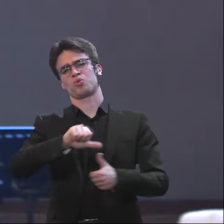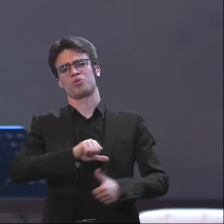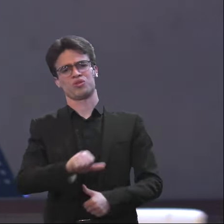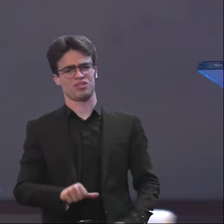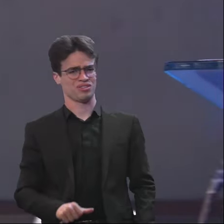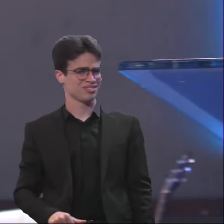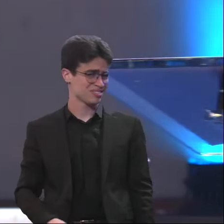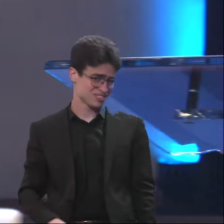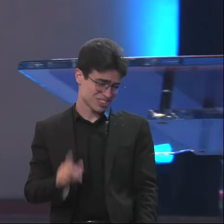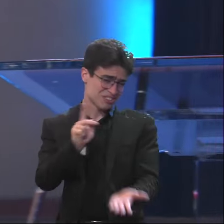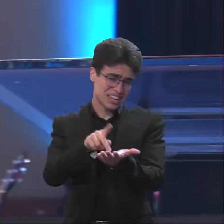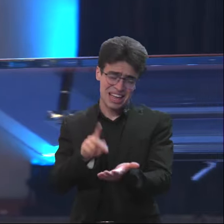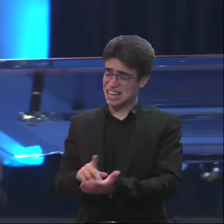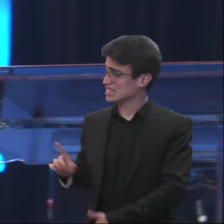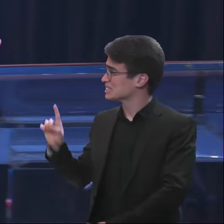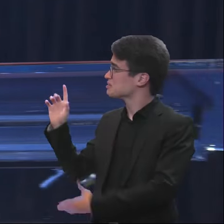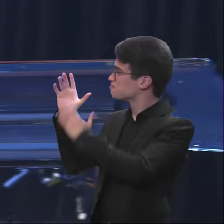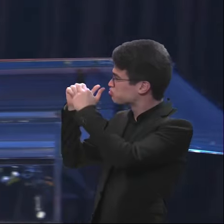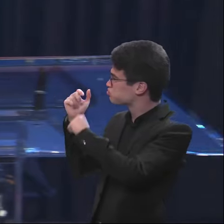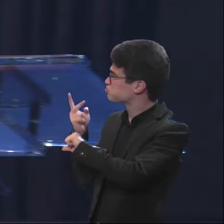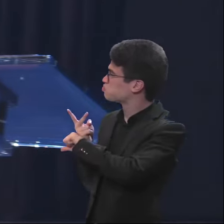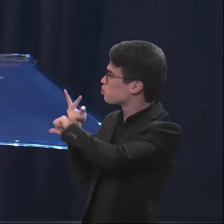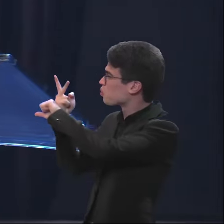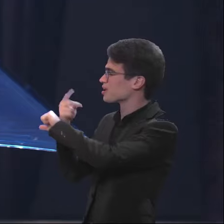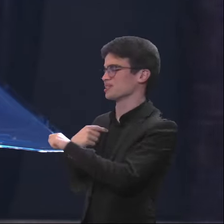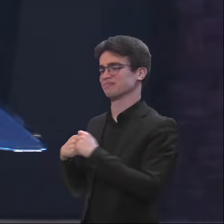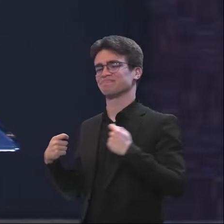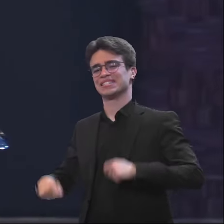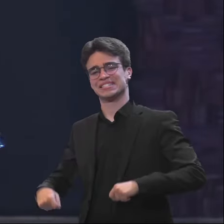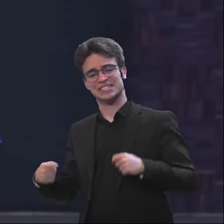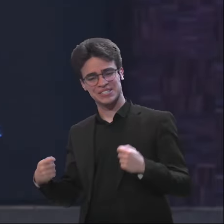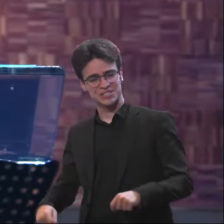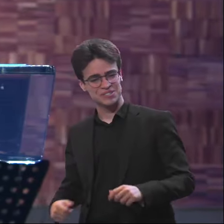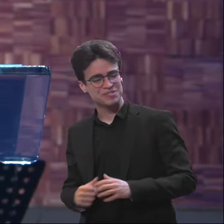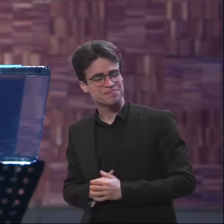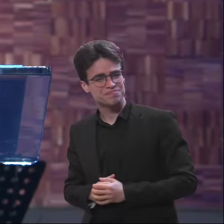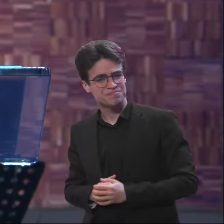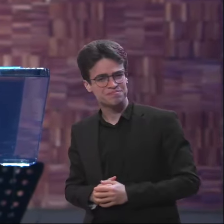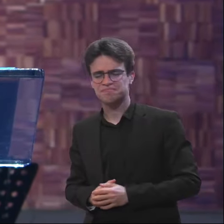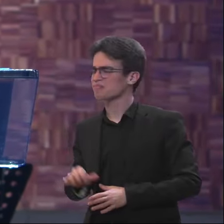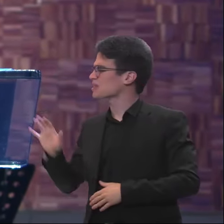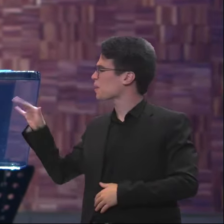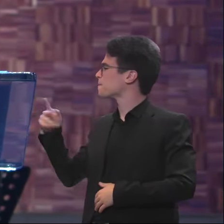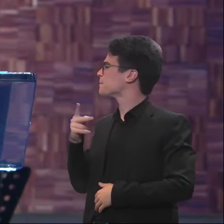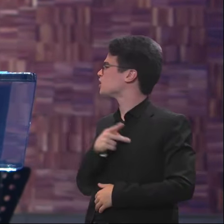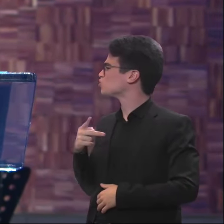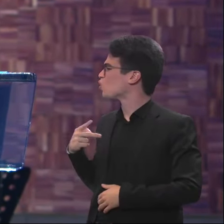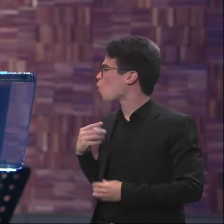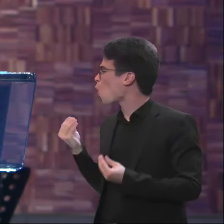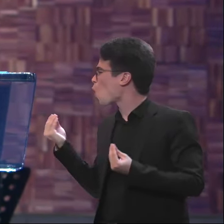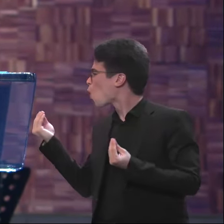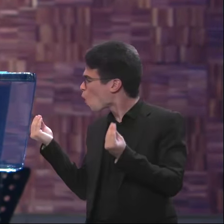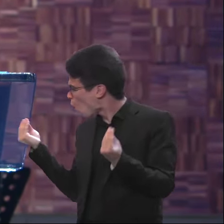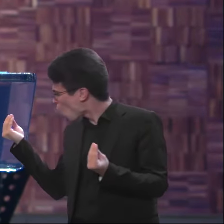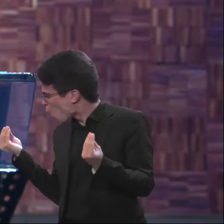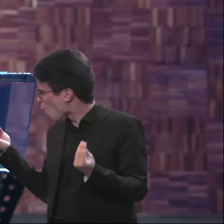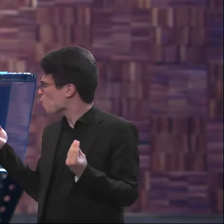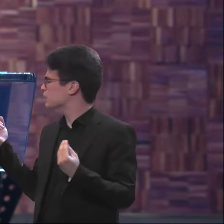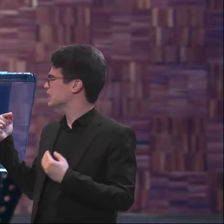batalhas invisíveis. Mas, pastor, como elas me habilitam? De que forma esses encontros com Deus